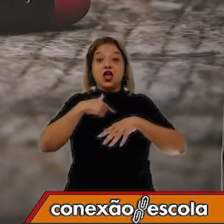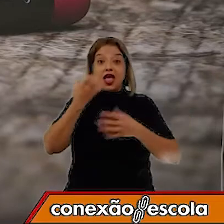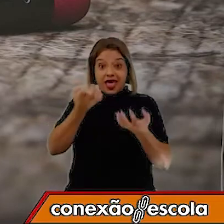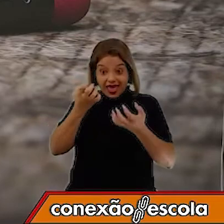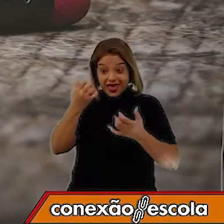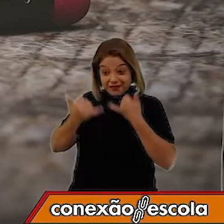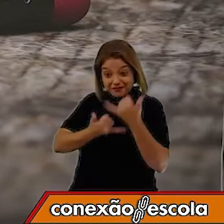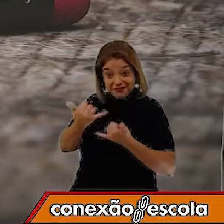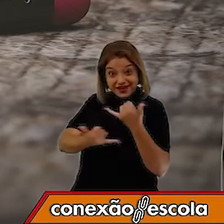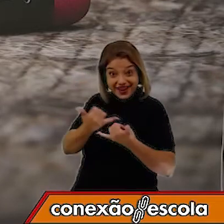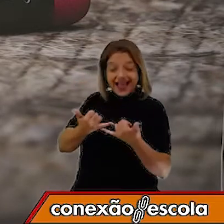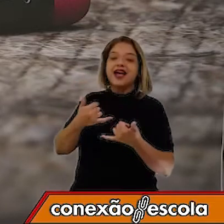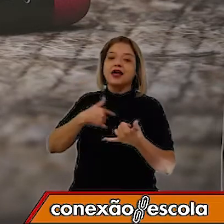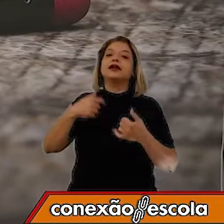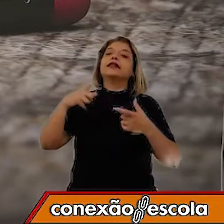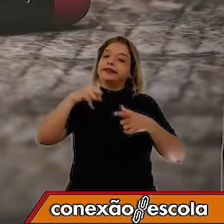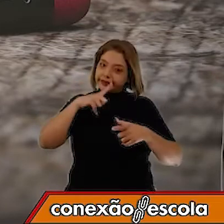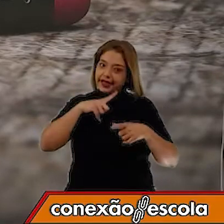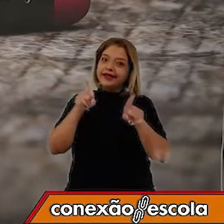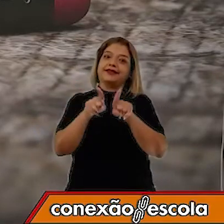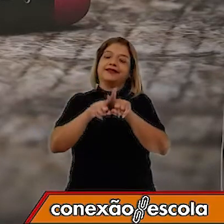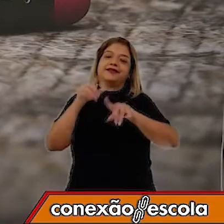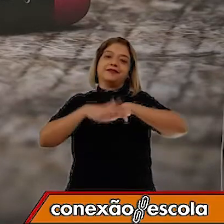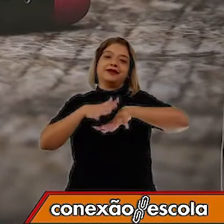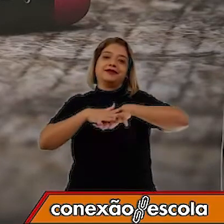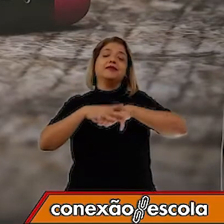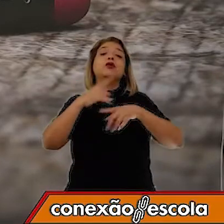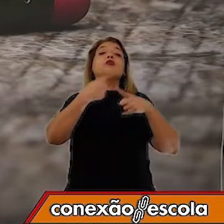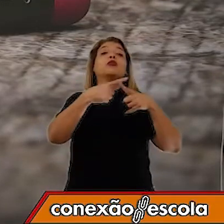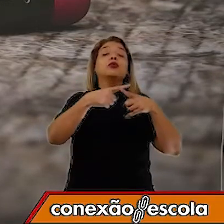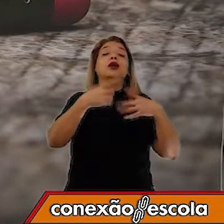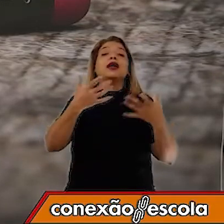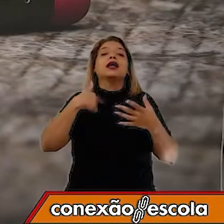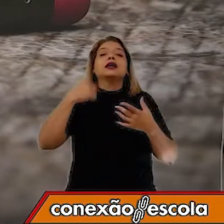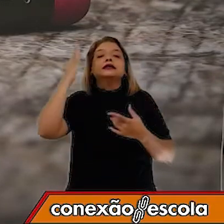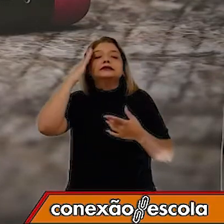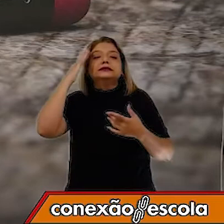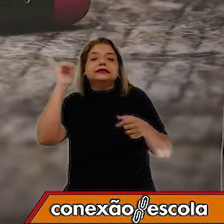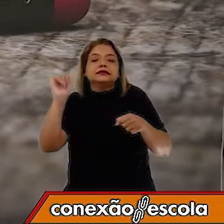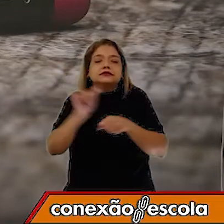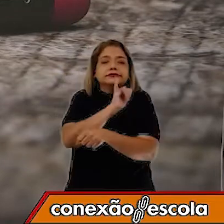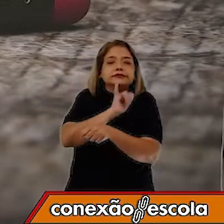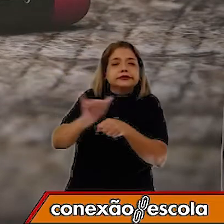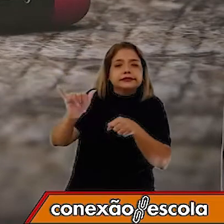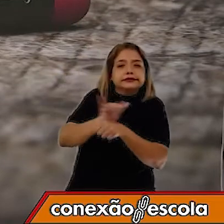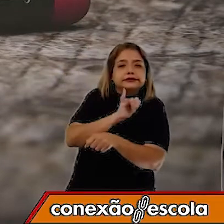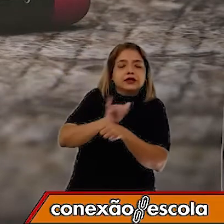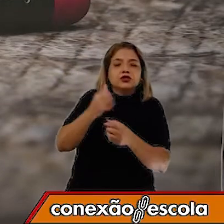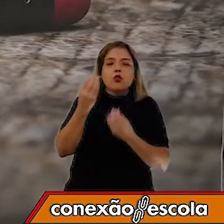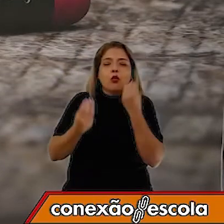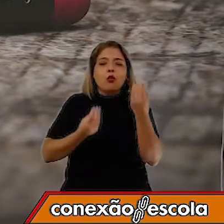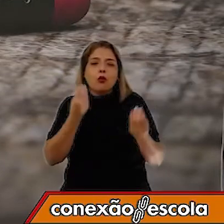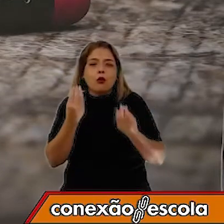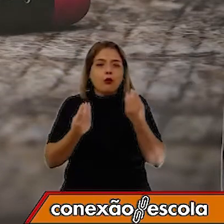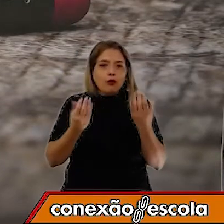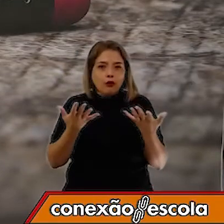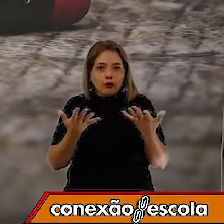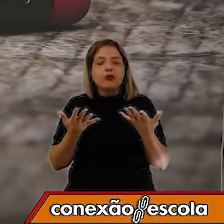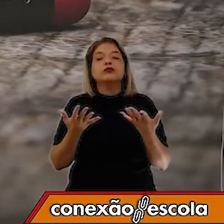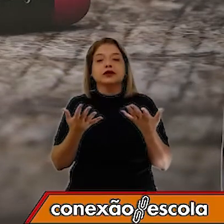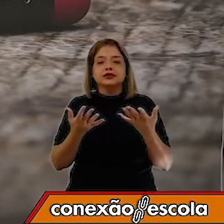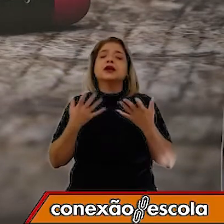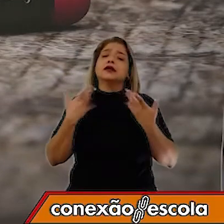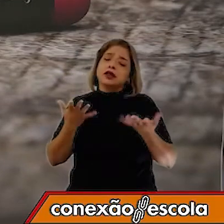jogar, também tem a matemática. Por quê? Porque tem que ter uma estratégia. Então,